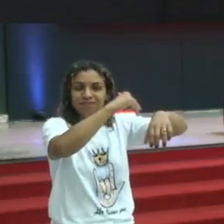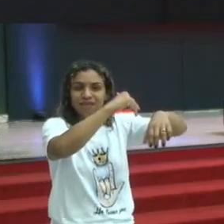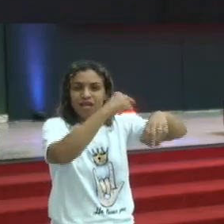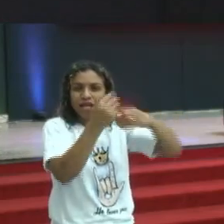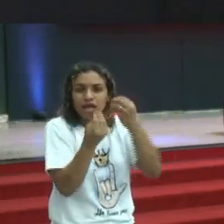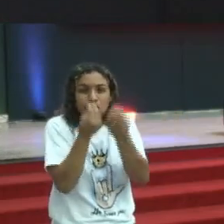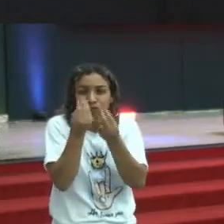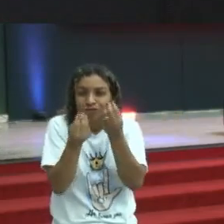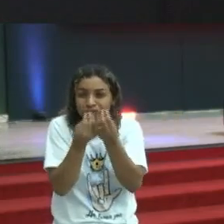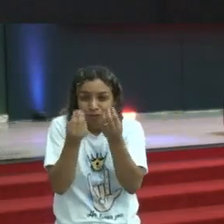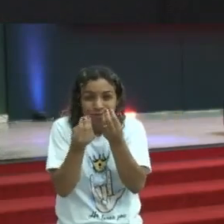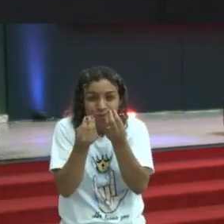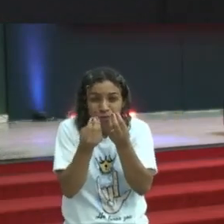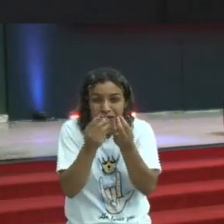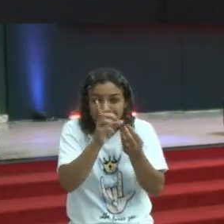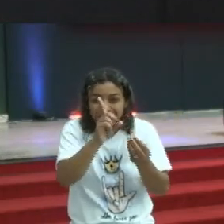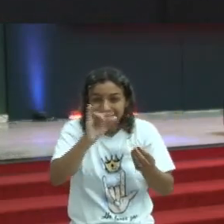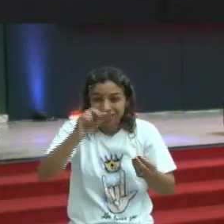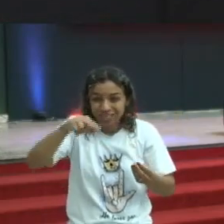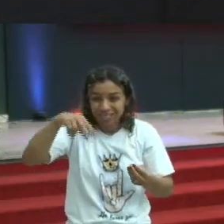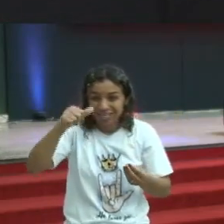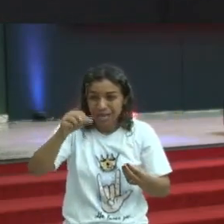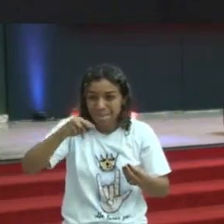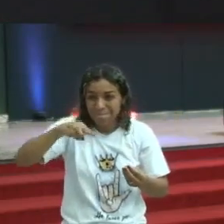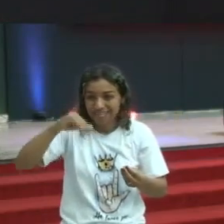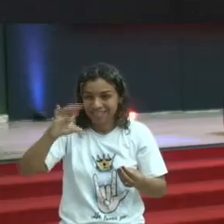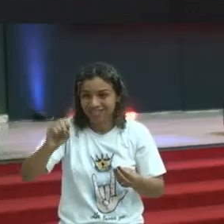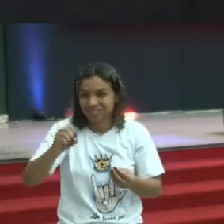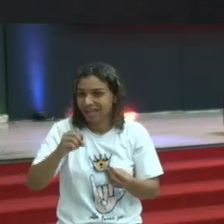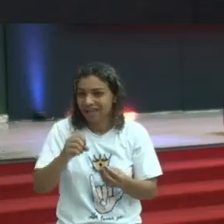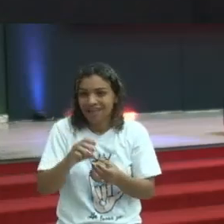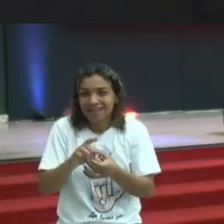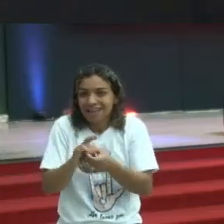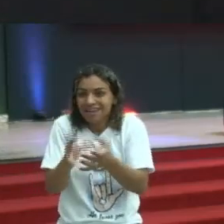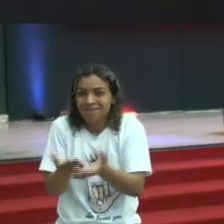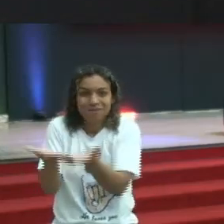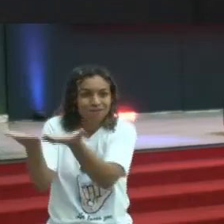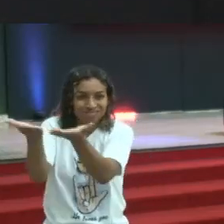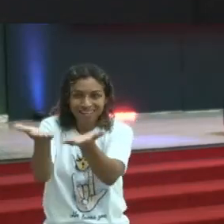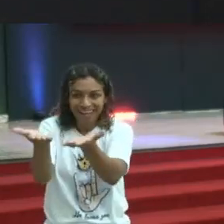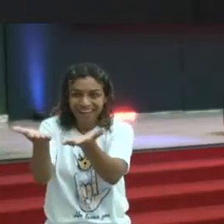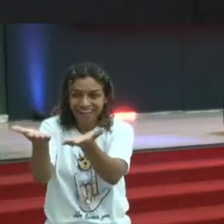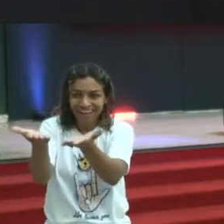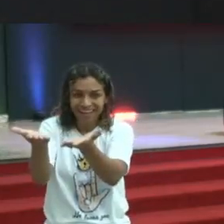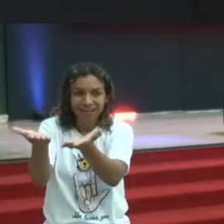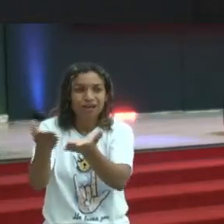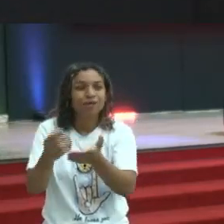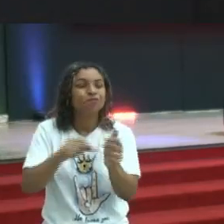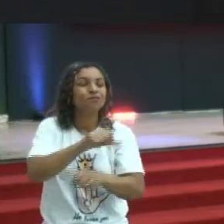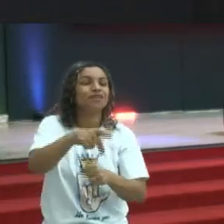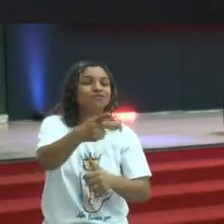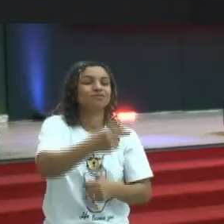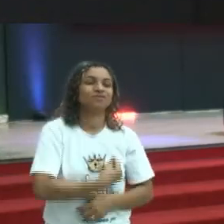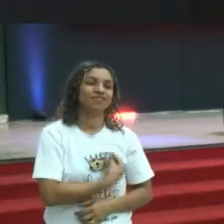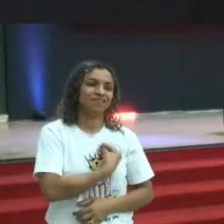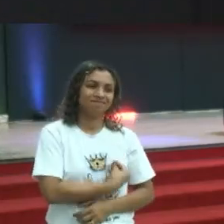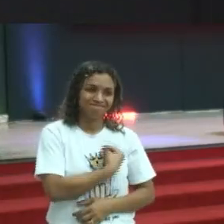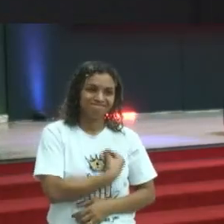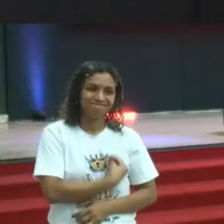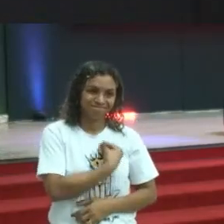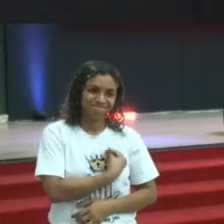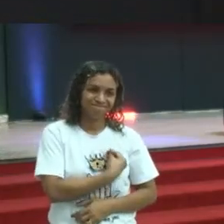uma dinamite, está à sua disposição para você mudar sua